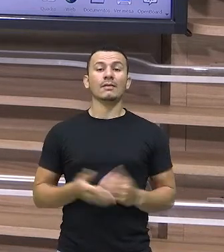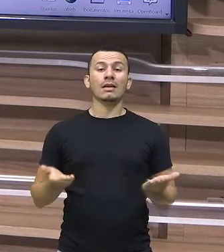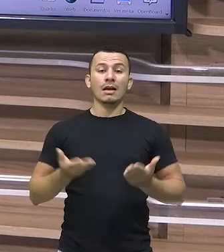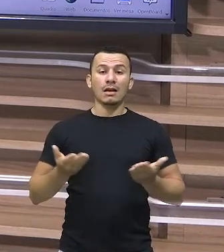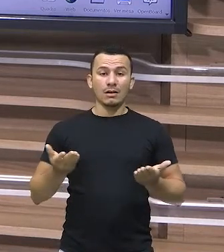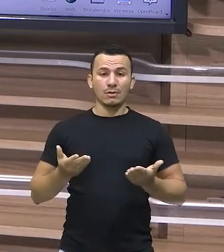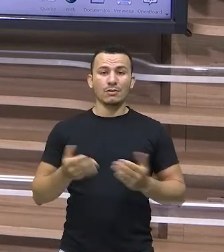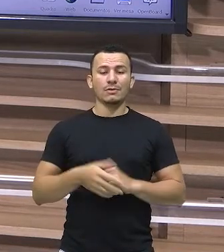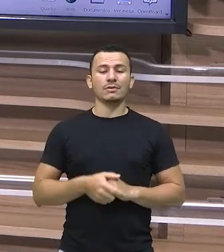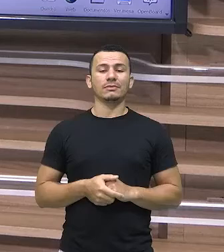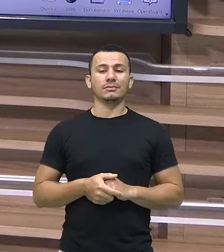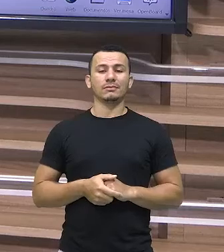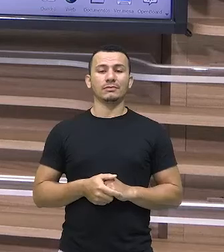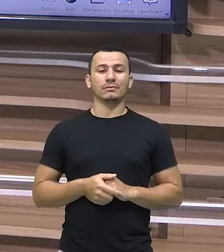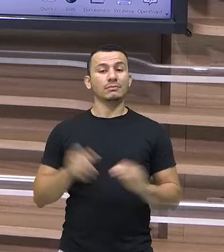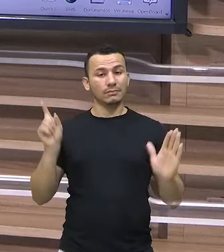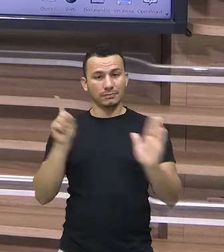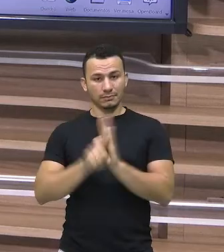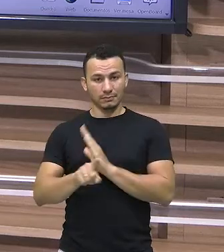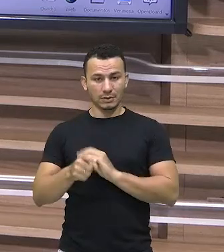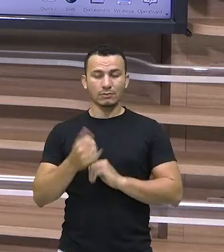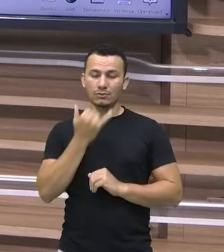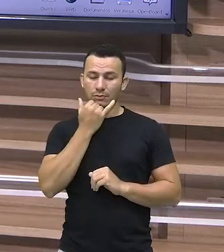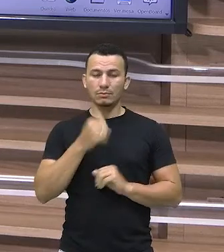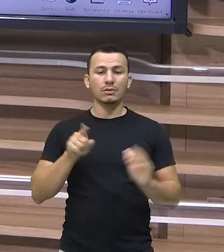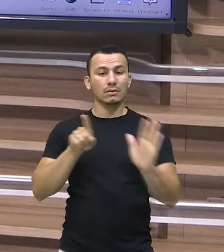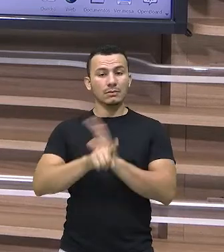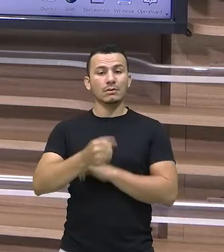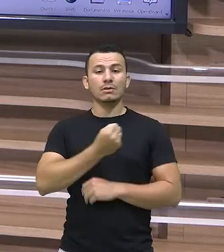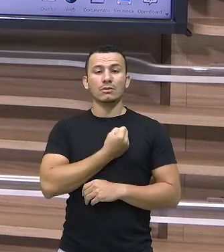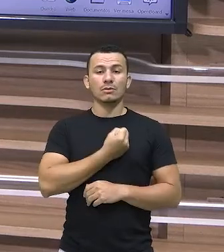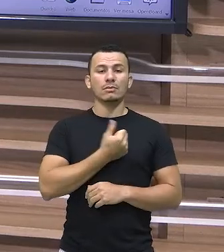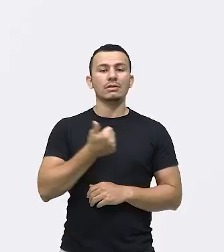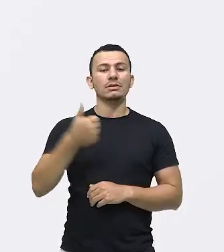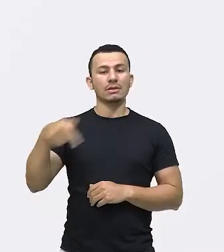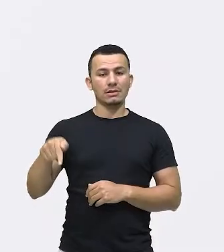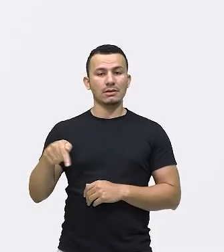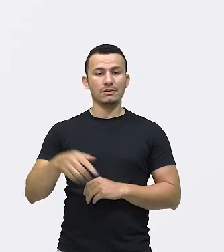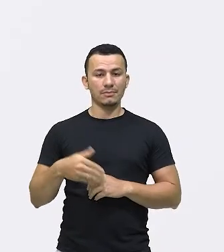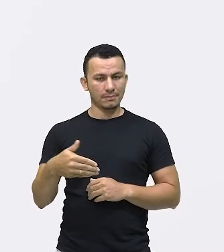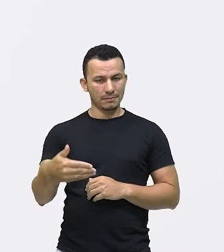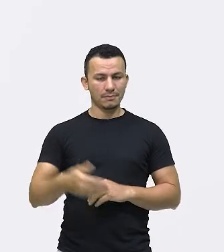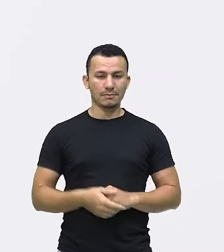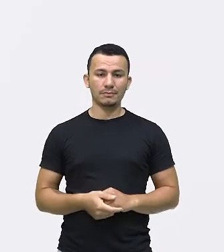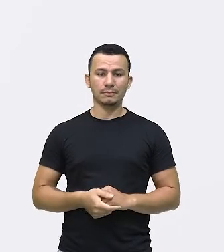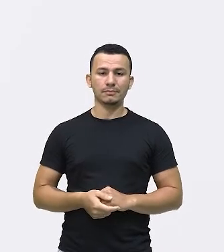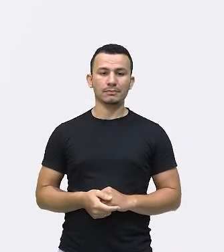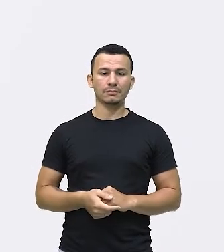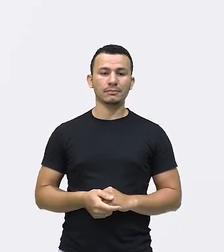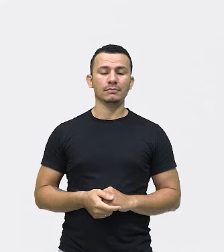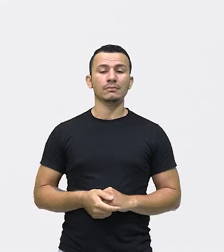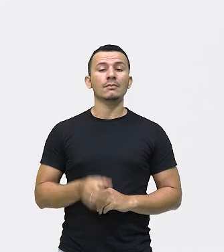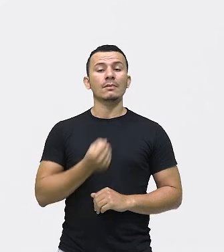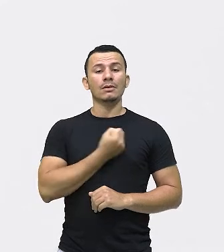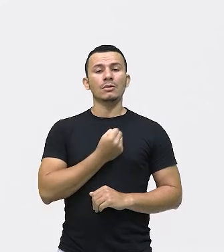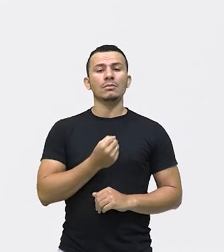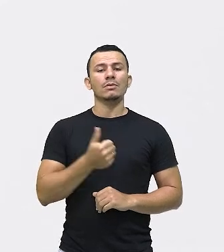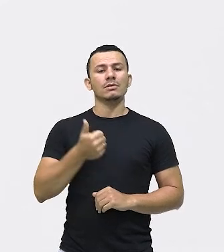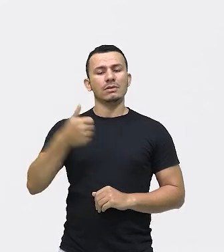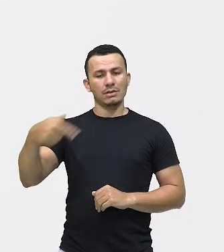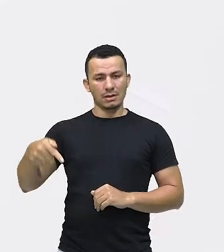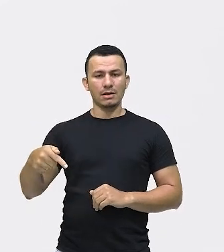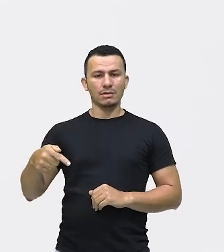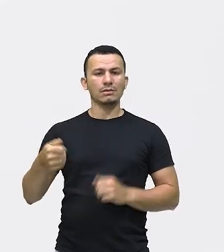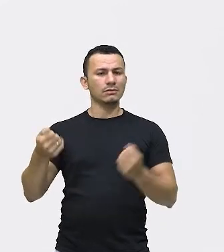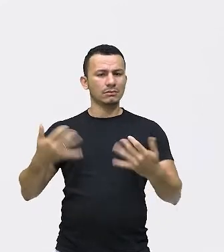nossa alternativa, né, a nossa questão, desculpa, de número 17. Vamos a ela. A nossa questão de número